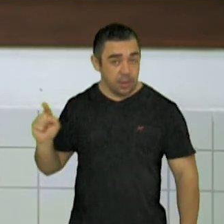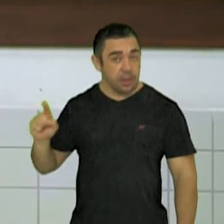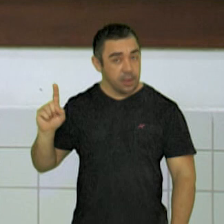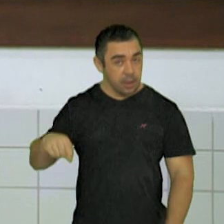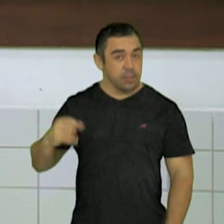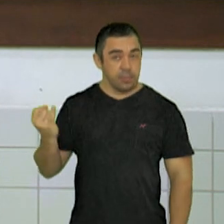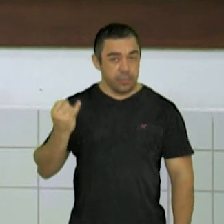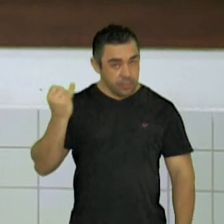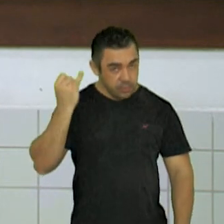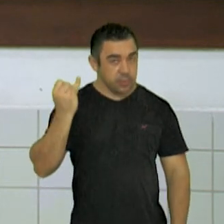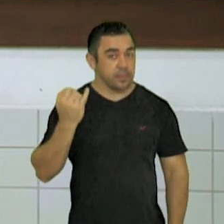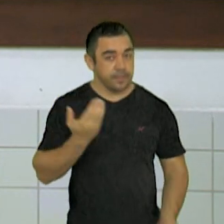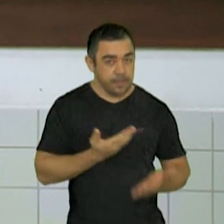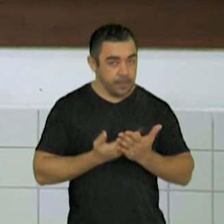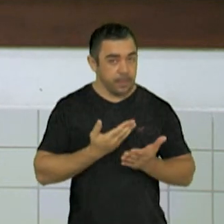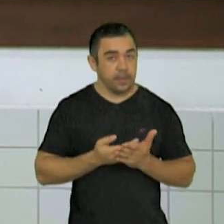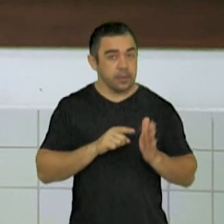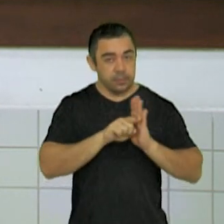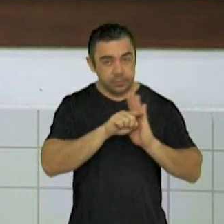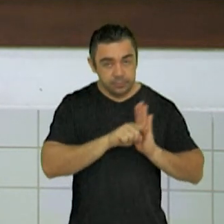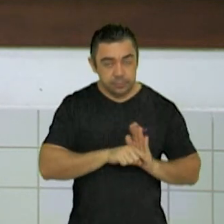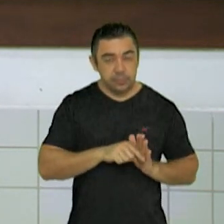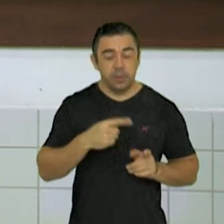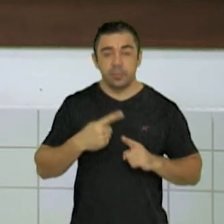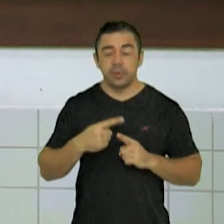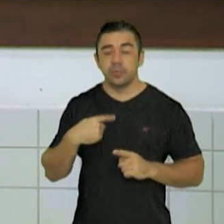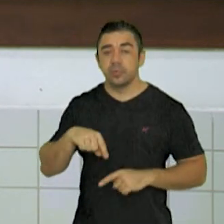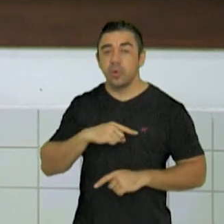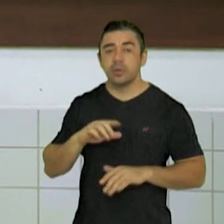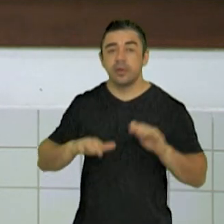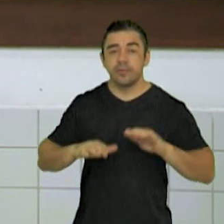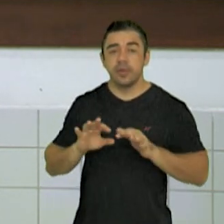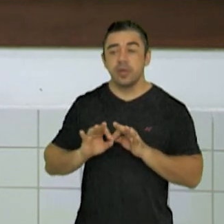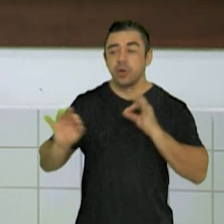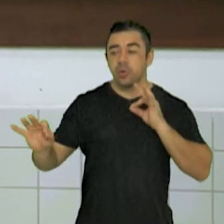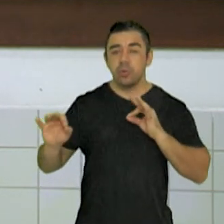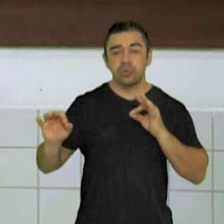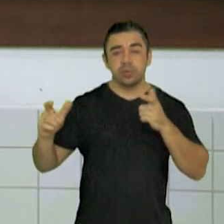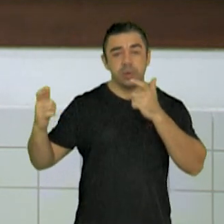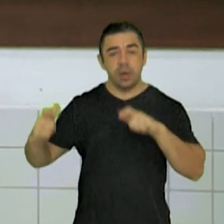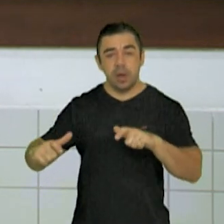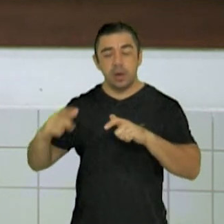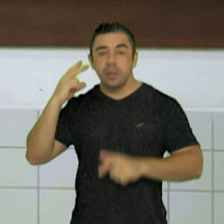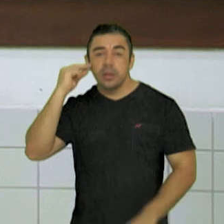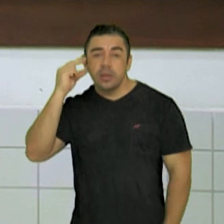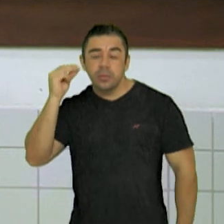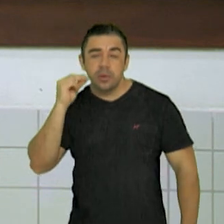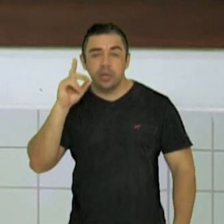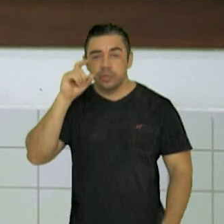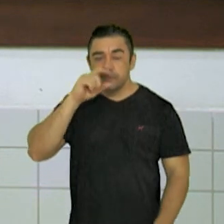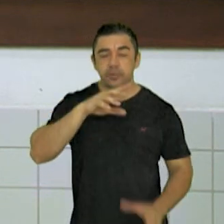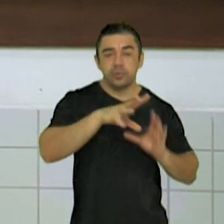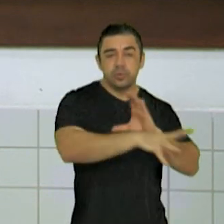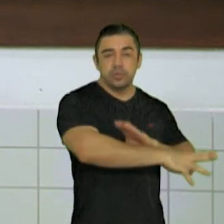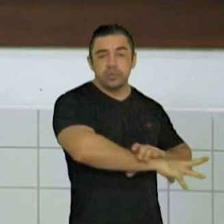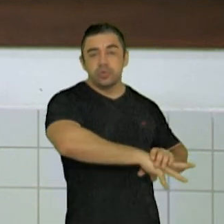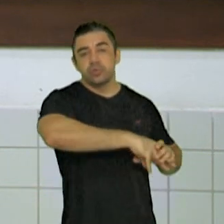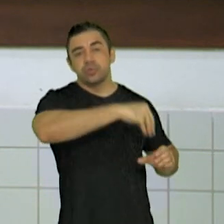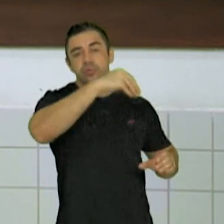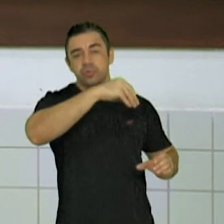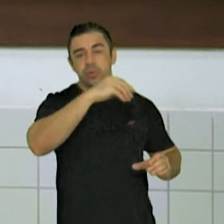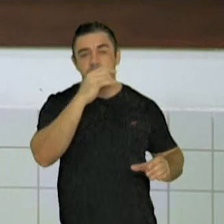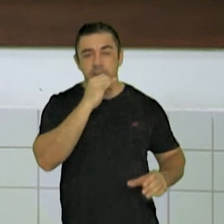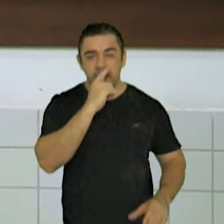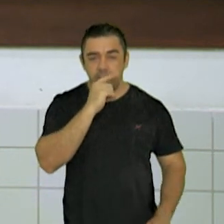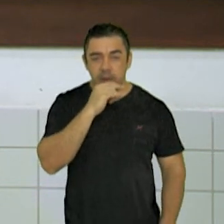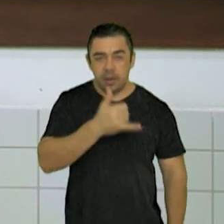tendência importante, né? Porque nós estamos muito distantes das áreas naturais, às vezes fica difícil para as nações